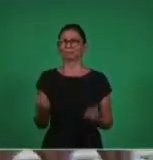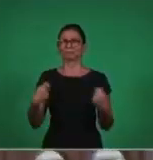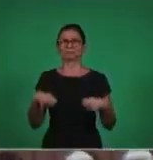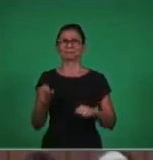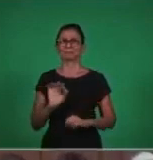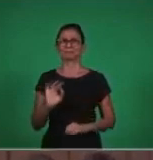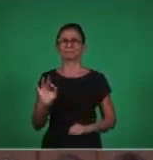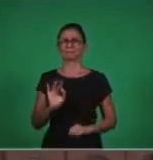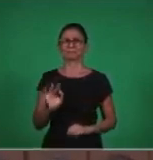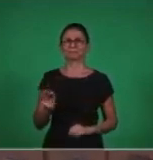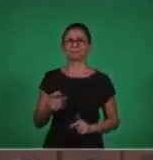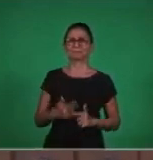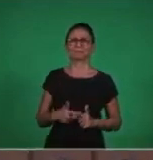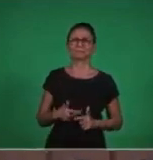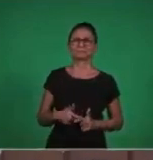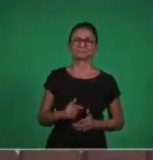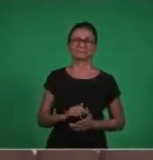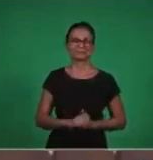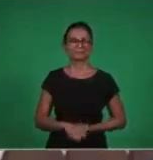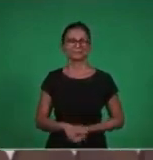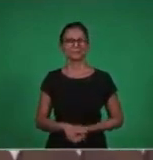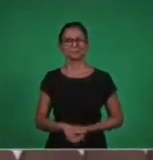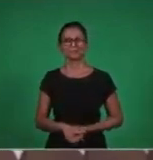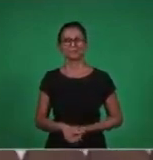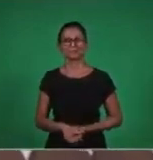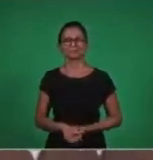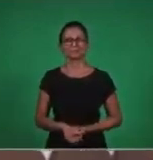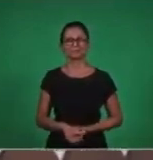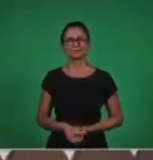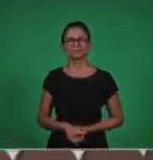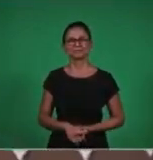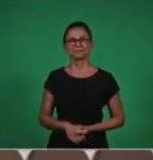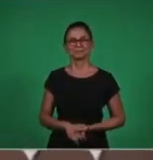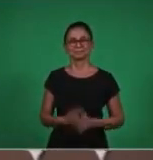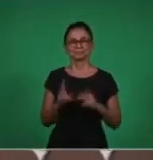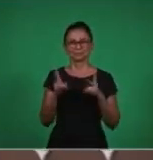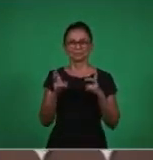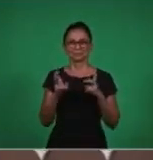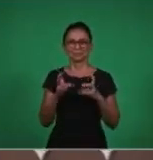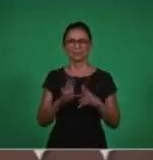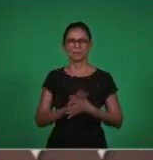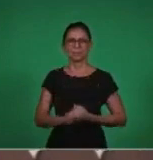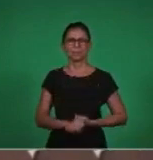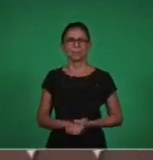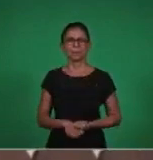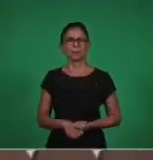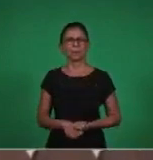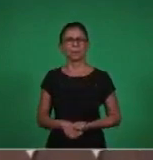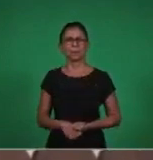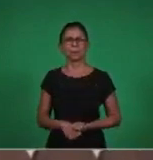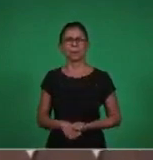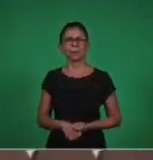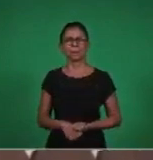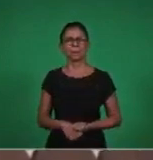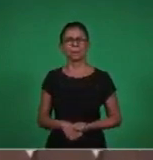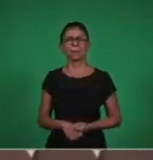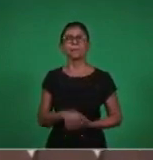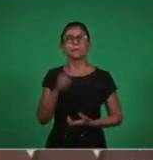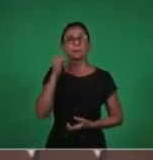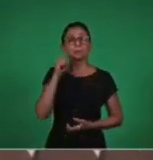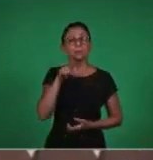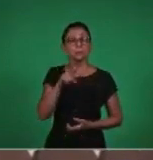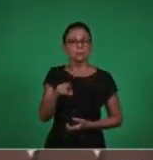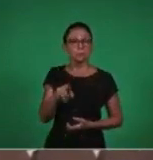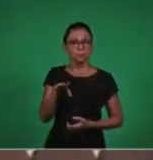Então, e os irmãos observem a criação. Se você pegar a ciência e começar a ver como ela